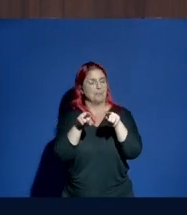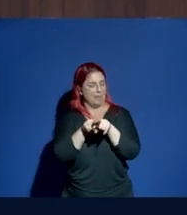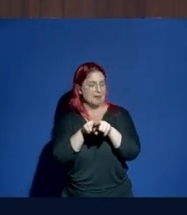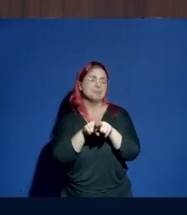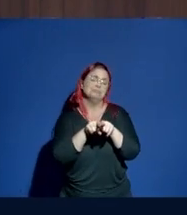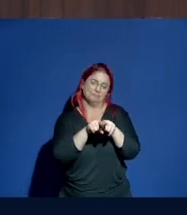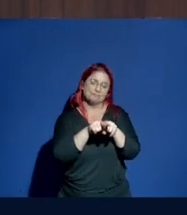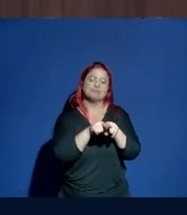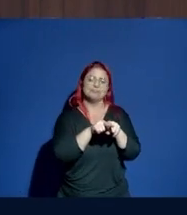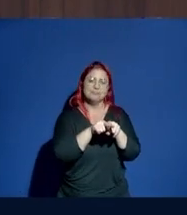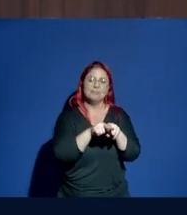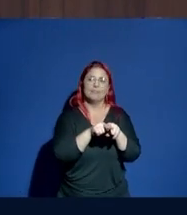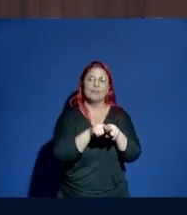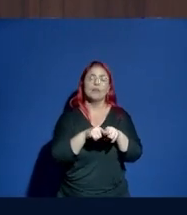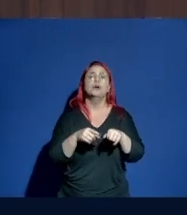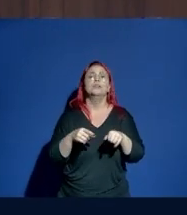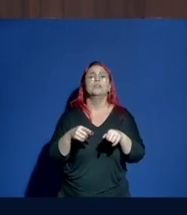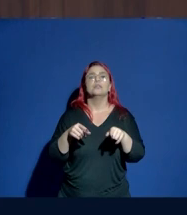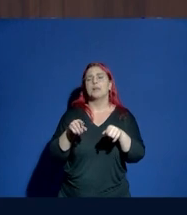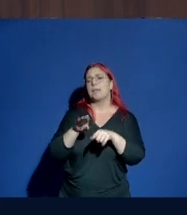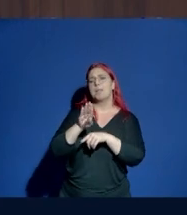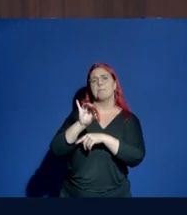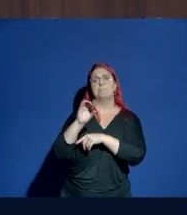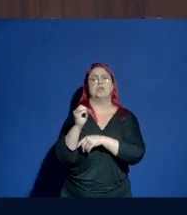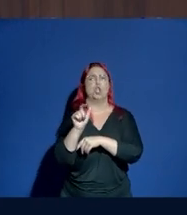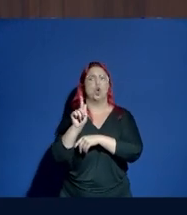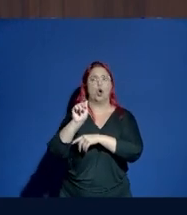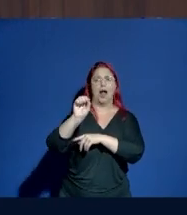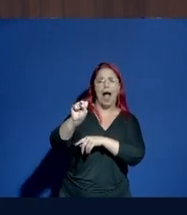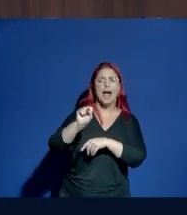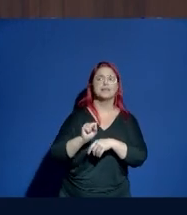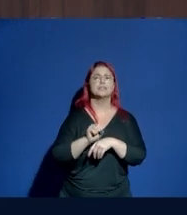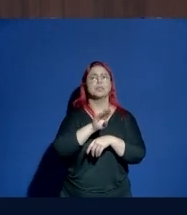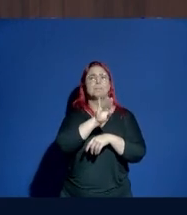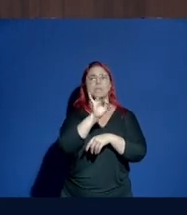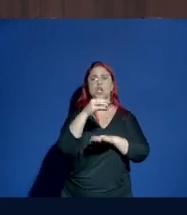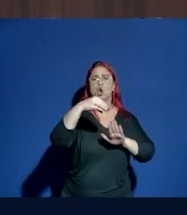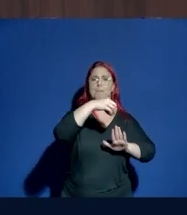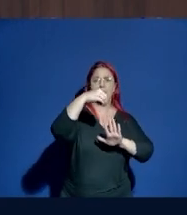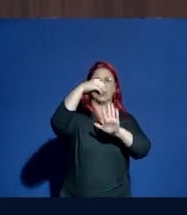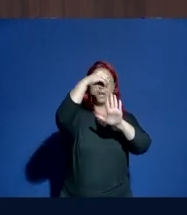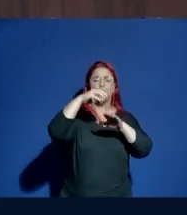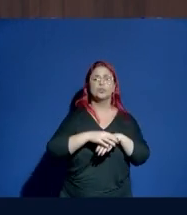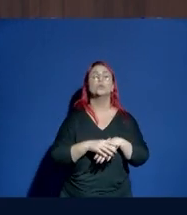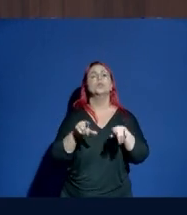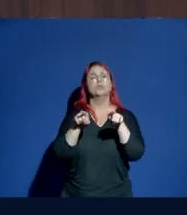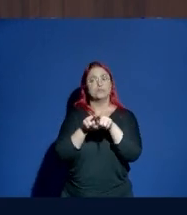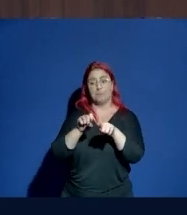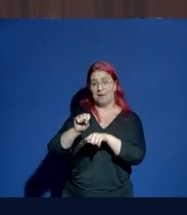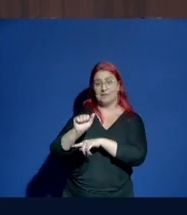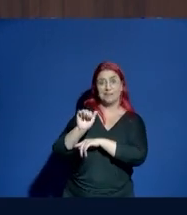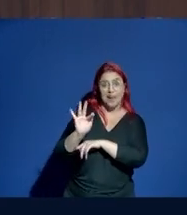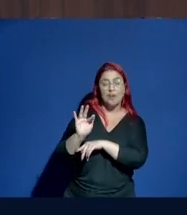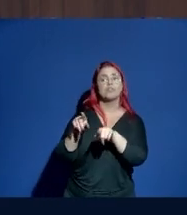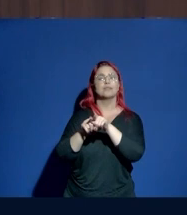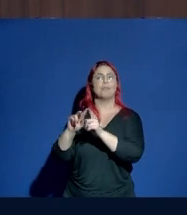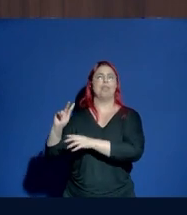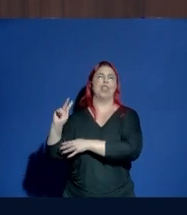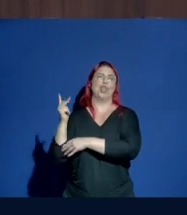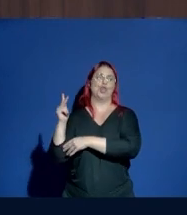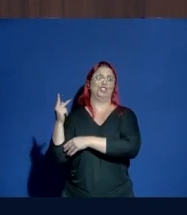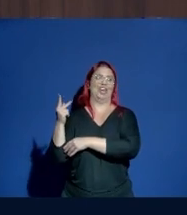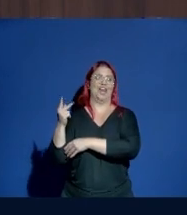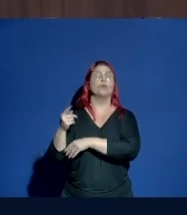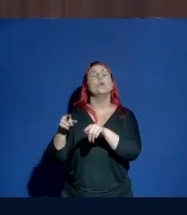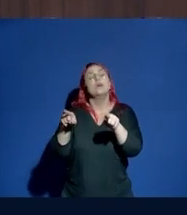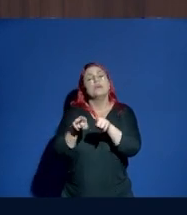a partir e e também gerando biogás gerando biometano vamos fazer o saf vamos fazer o hidrogênio a partir do etanol e uma tecnologia